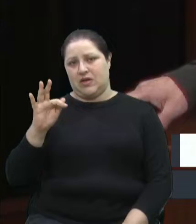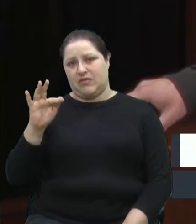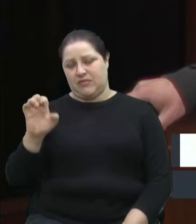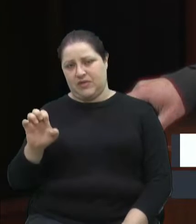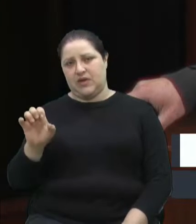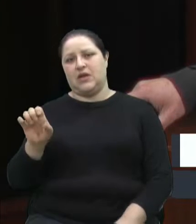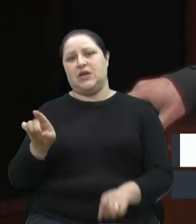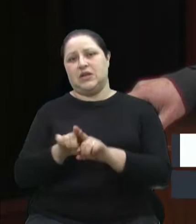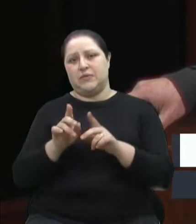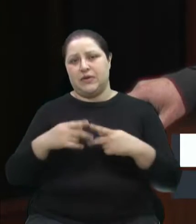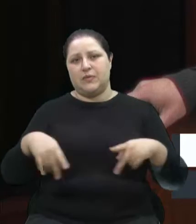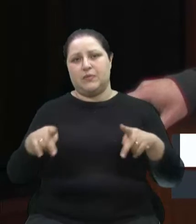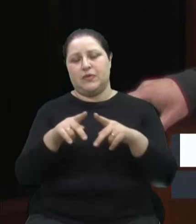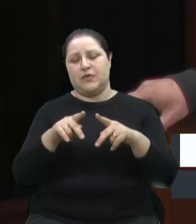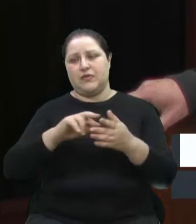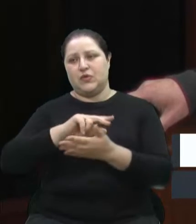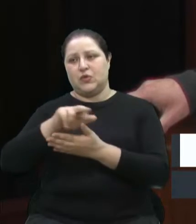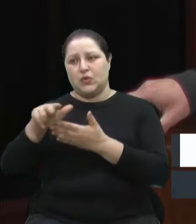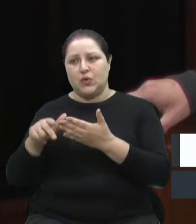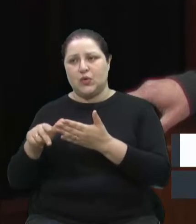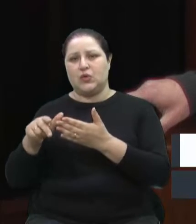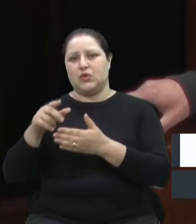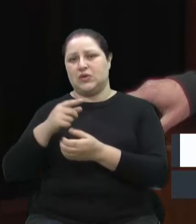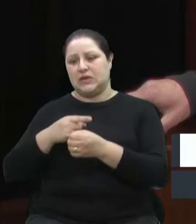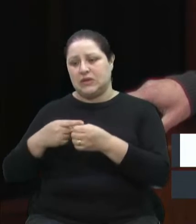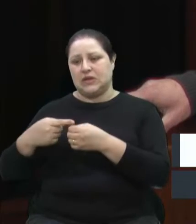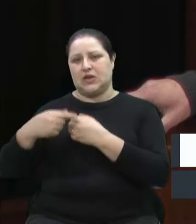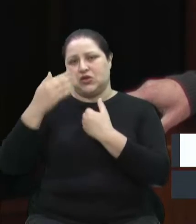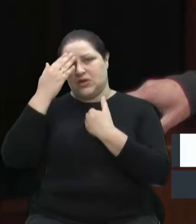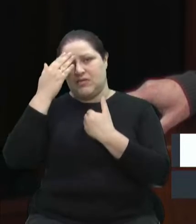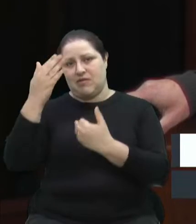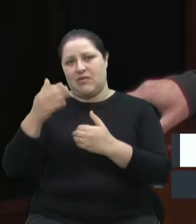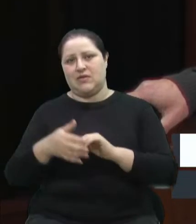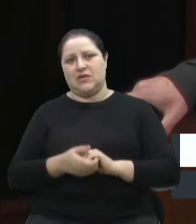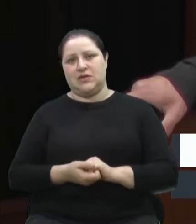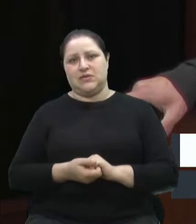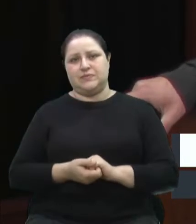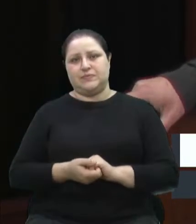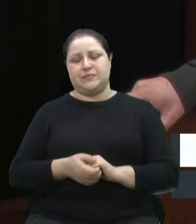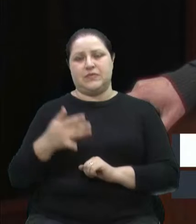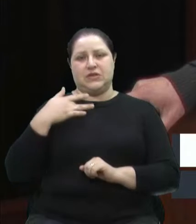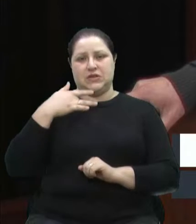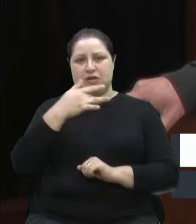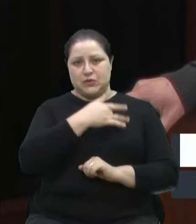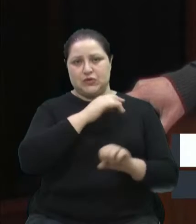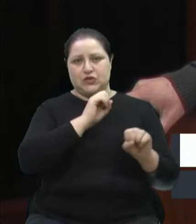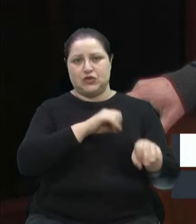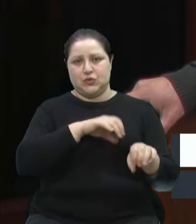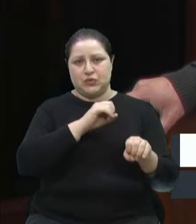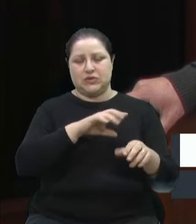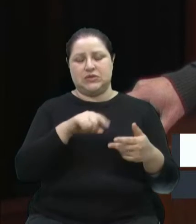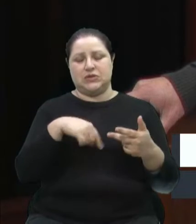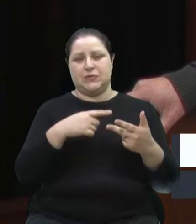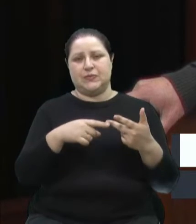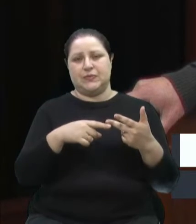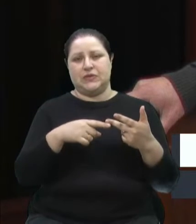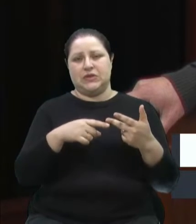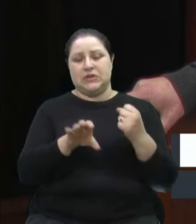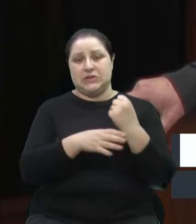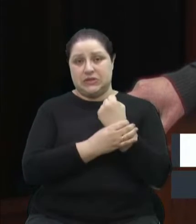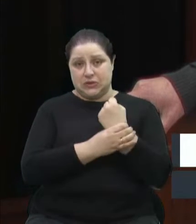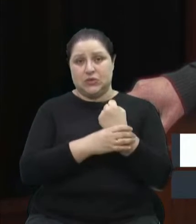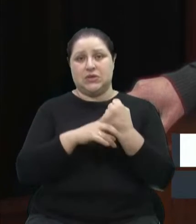demais 49 municípios agradecem. Saúde, educação, segurança são pilares importantes